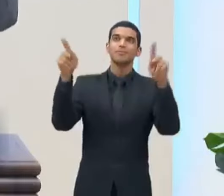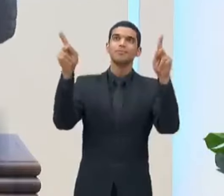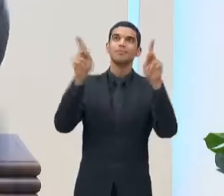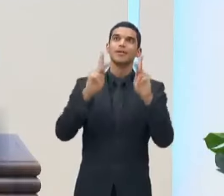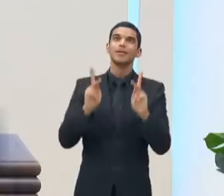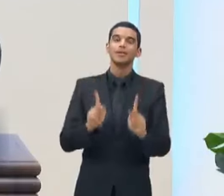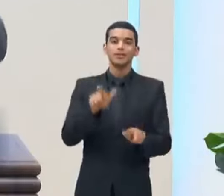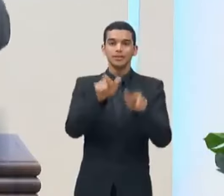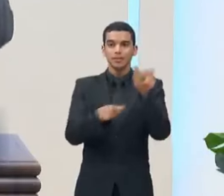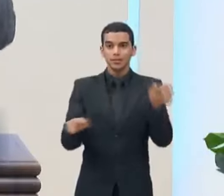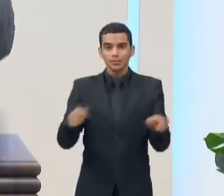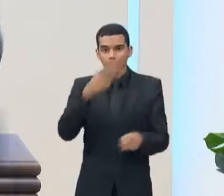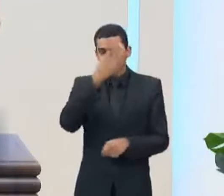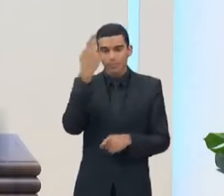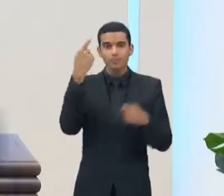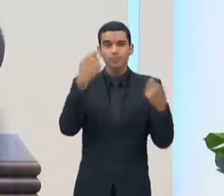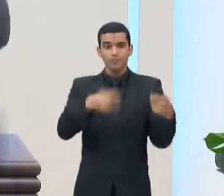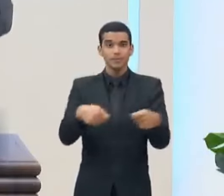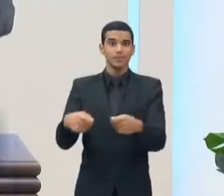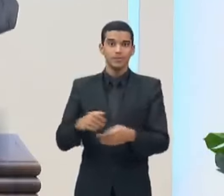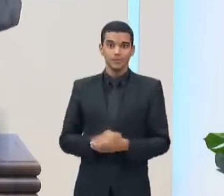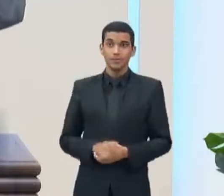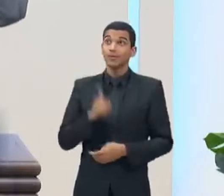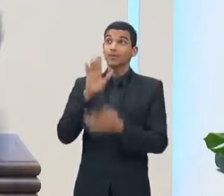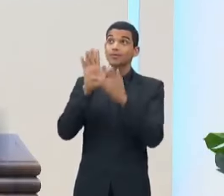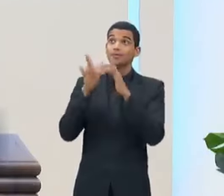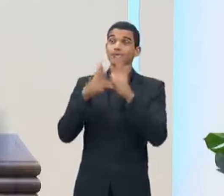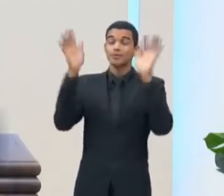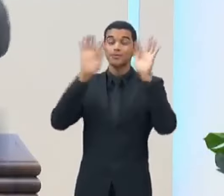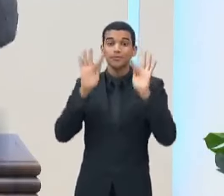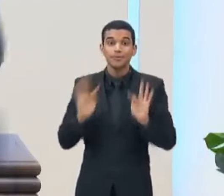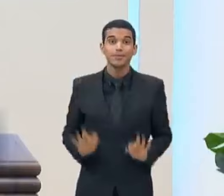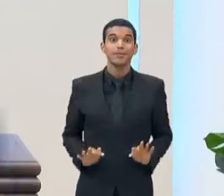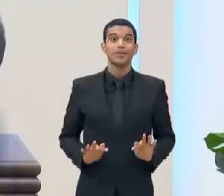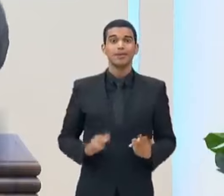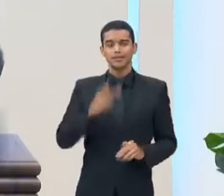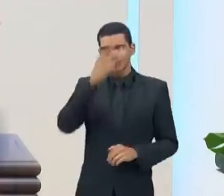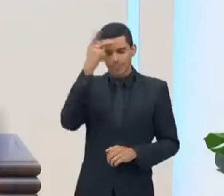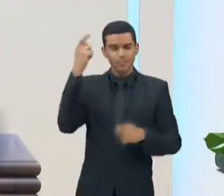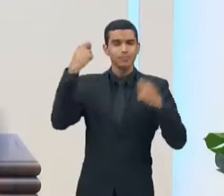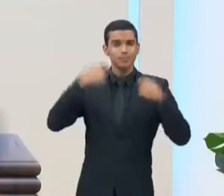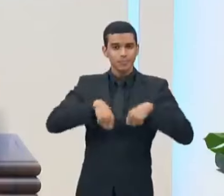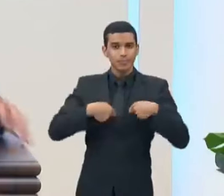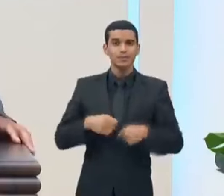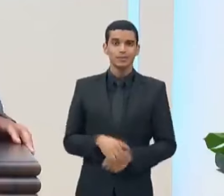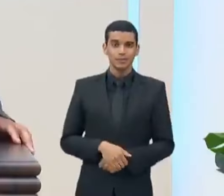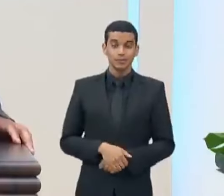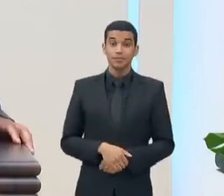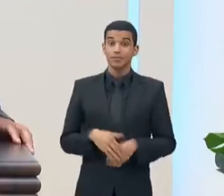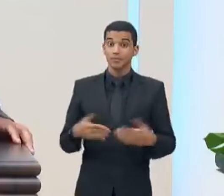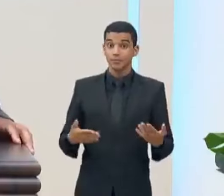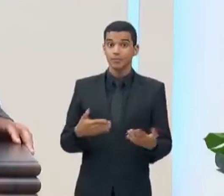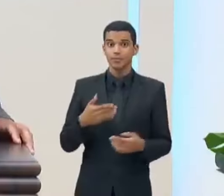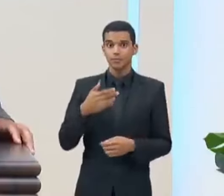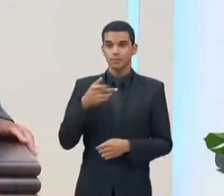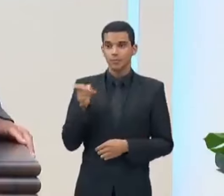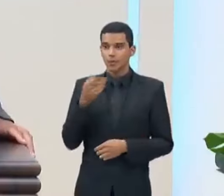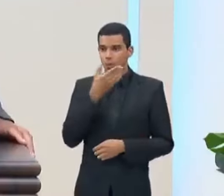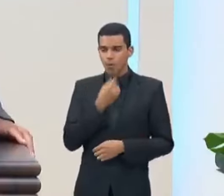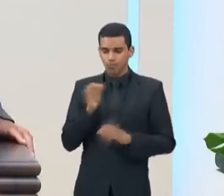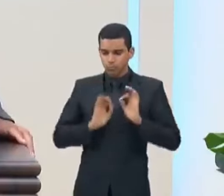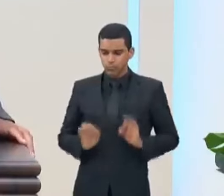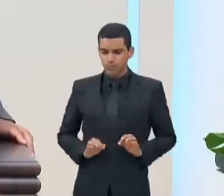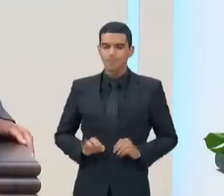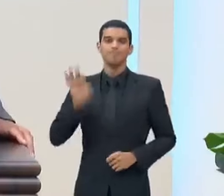que a humanidade precisa. Em Jesus está a felicidade que o homem precisa. Então o leproso fez muito